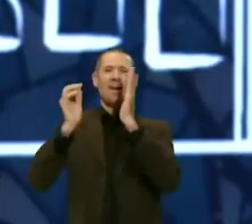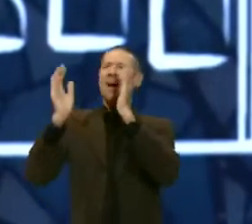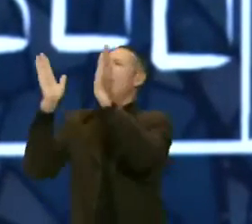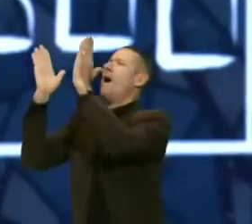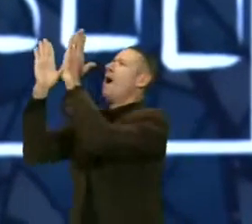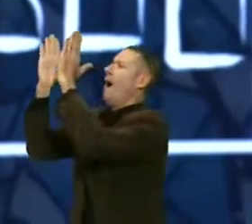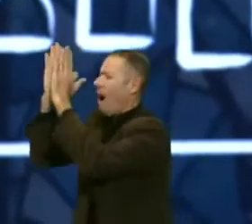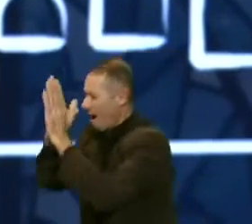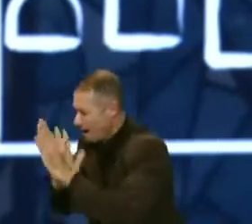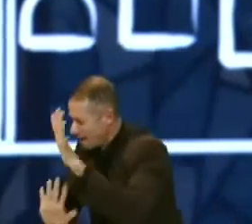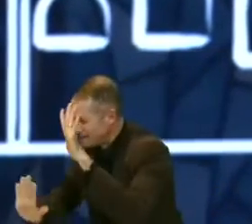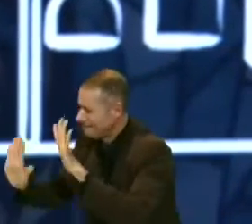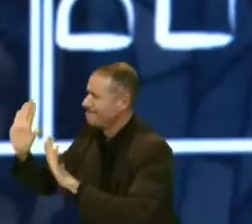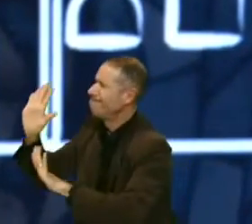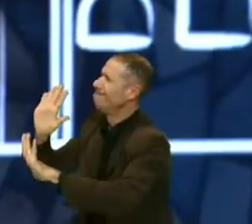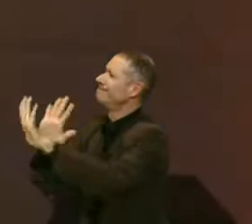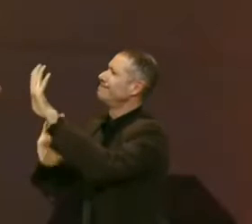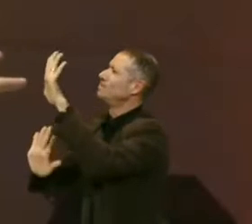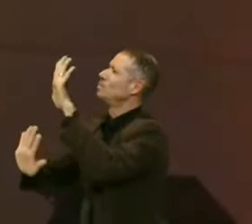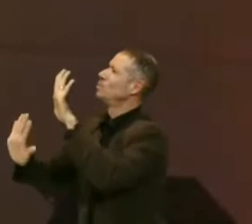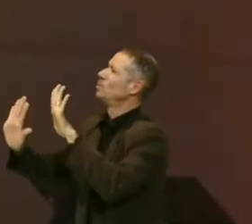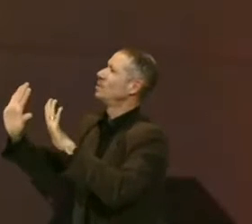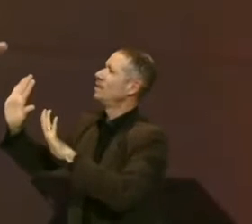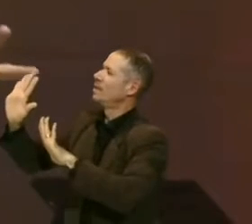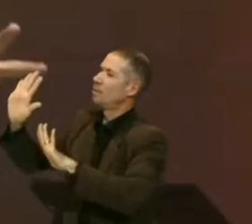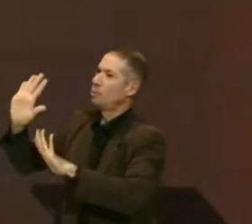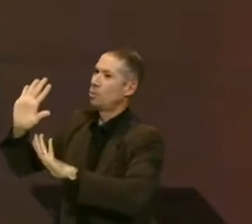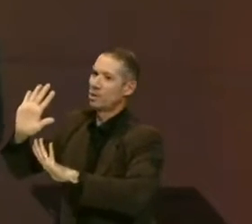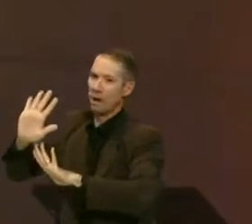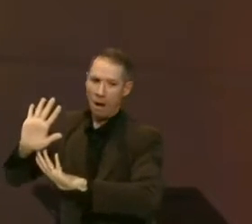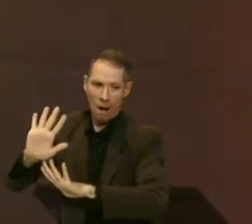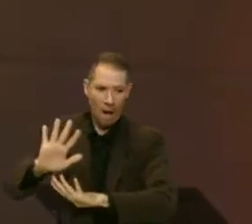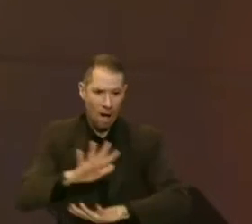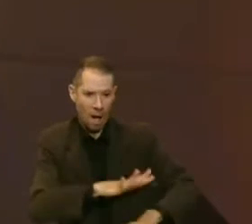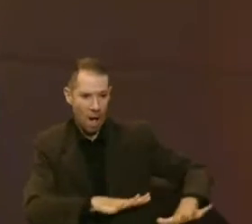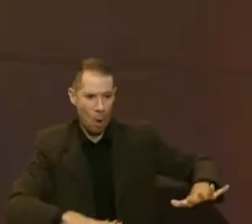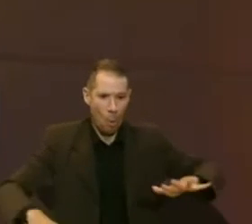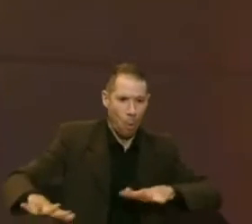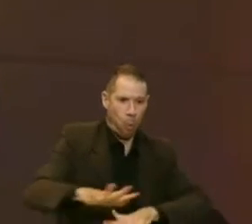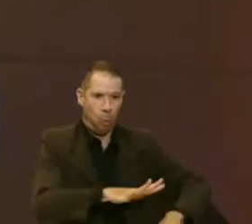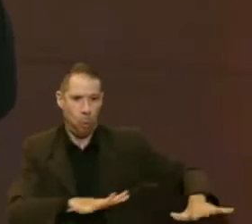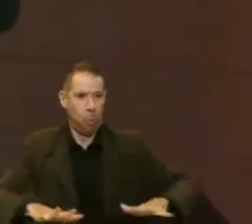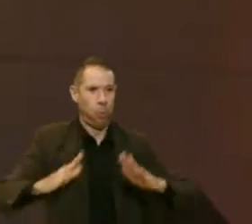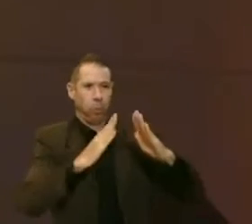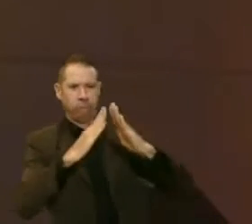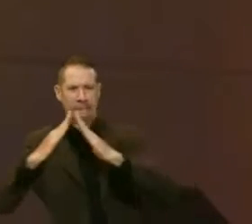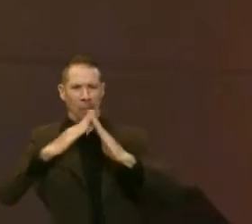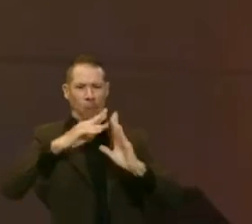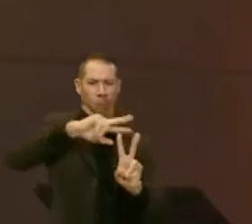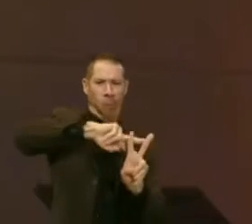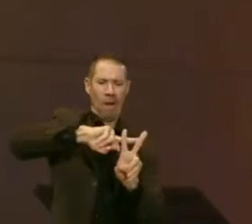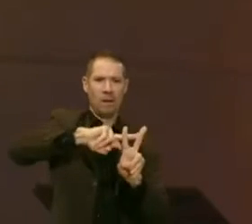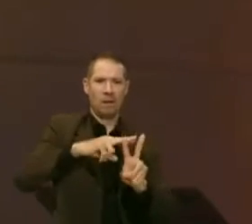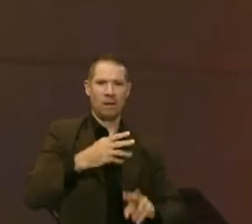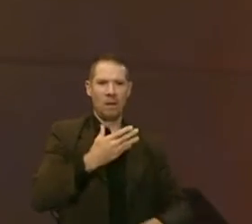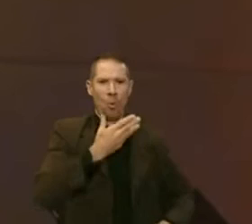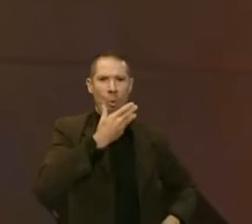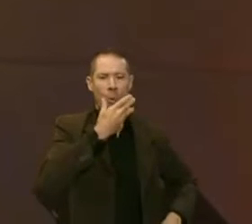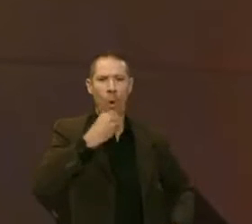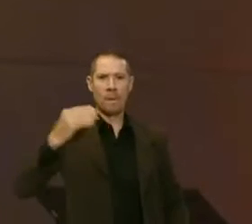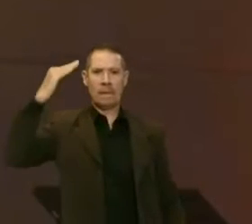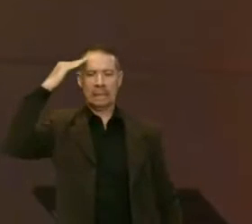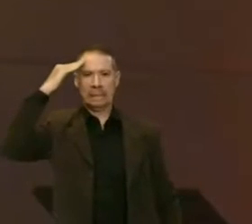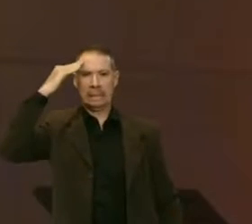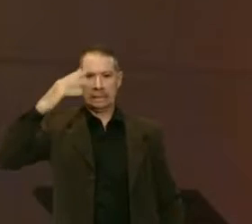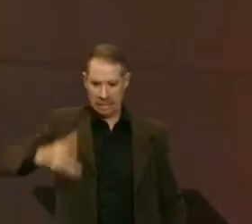adorando. Quando o chão começa a tremer, o carcereiro pega a espada